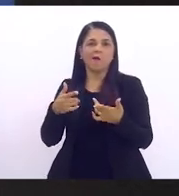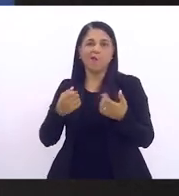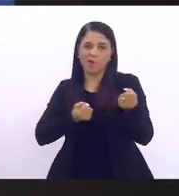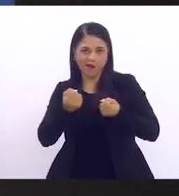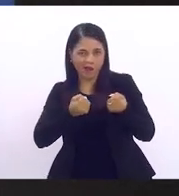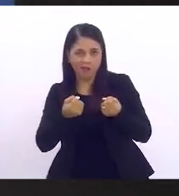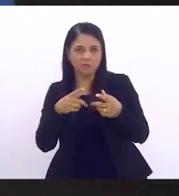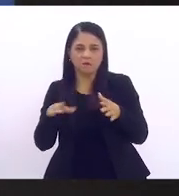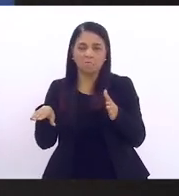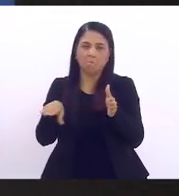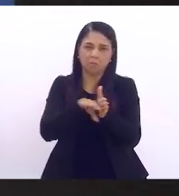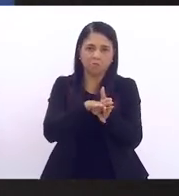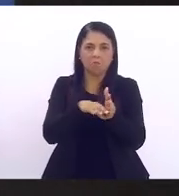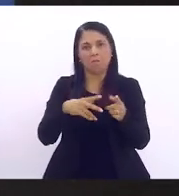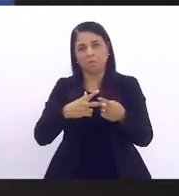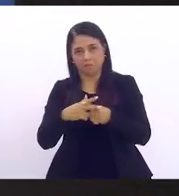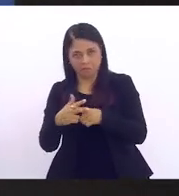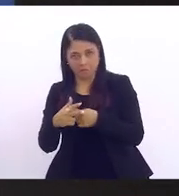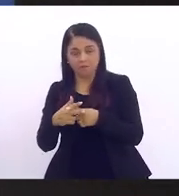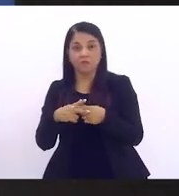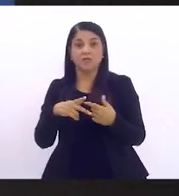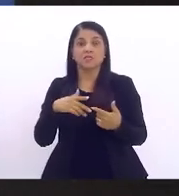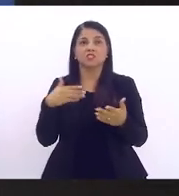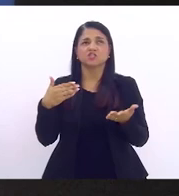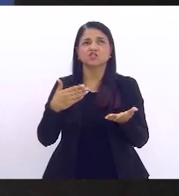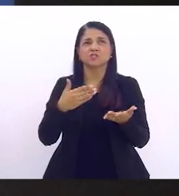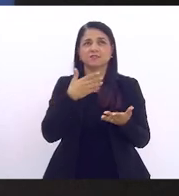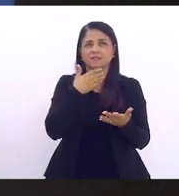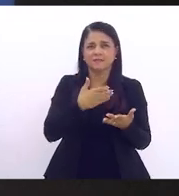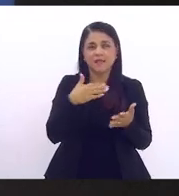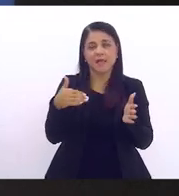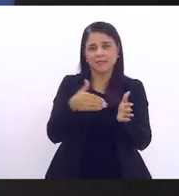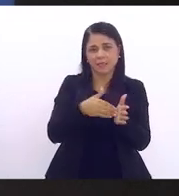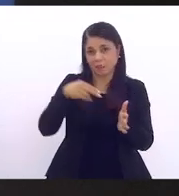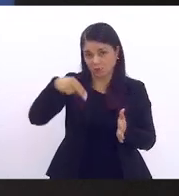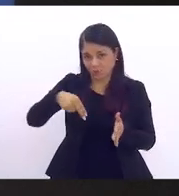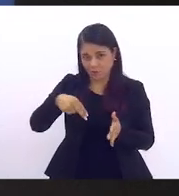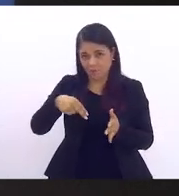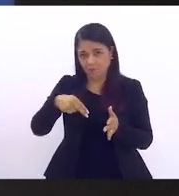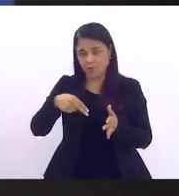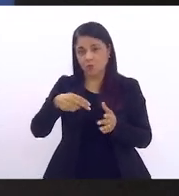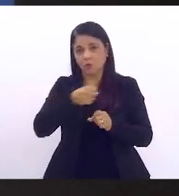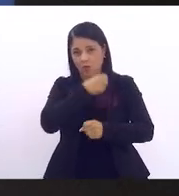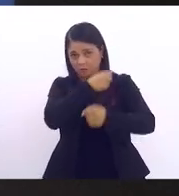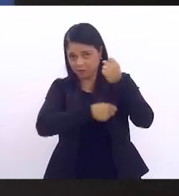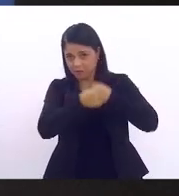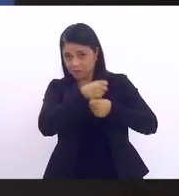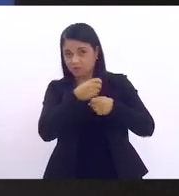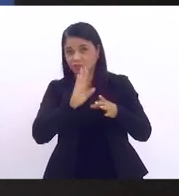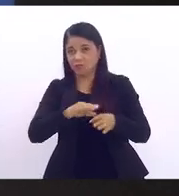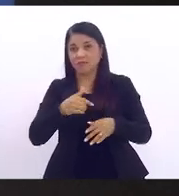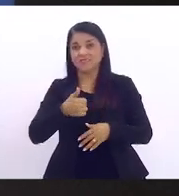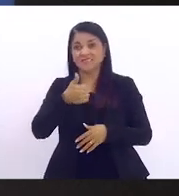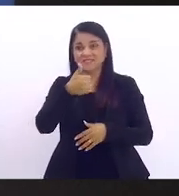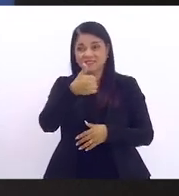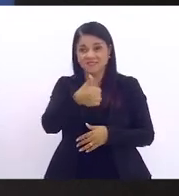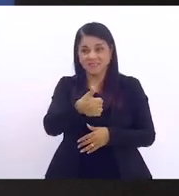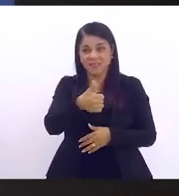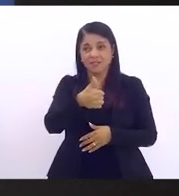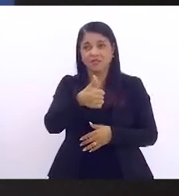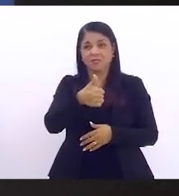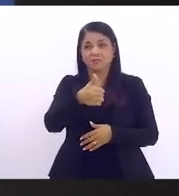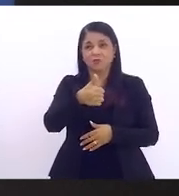até Novembro a gente já teve mais de 20.000 atendimentos ali na na na 101 então a gente entende que esse mais de